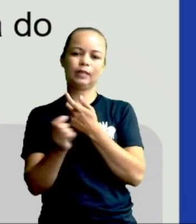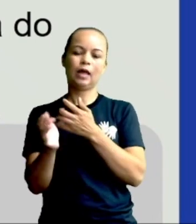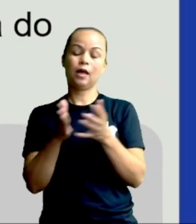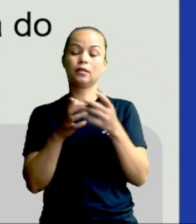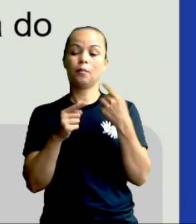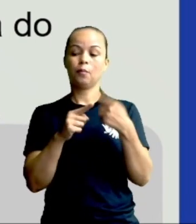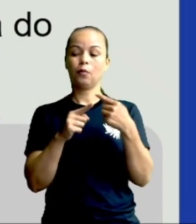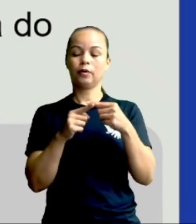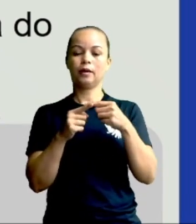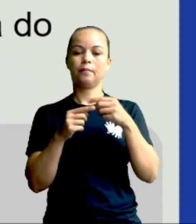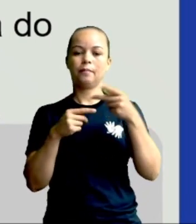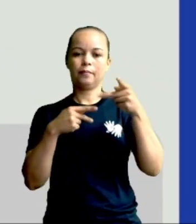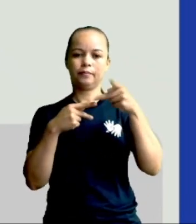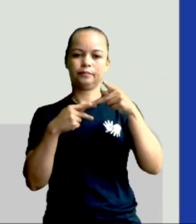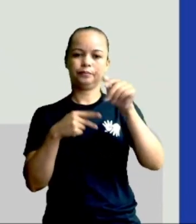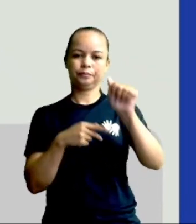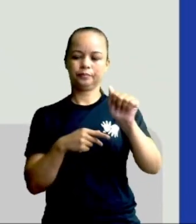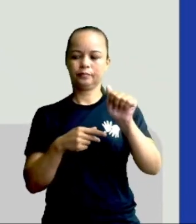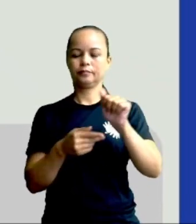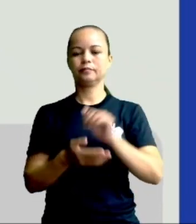preposição a